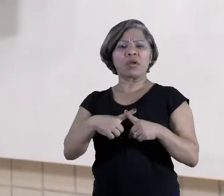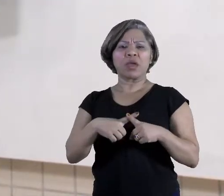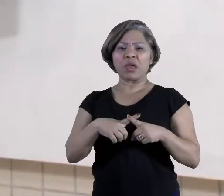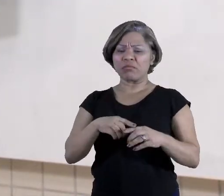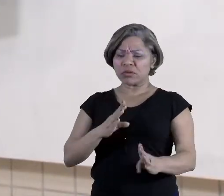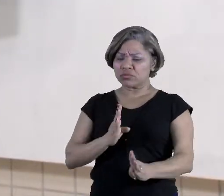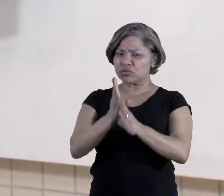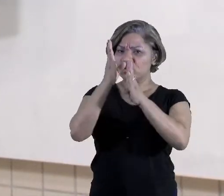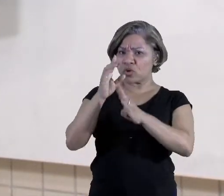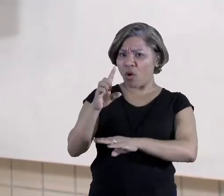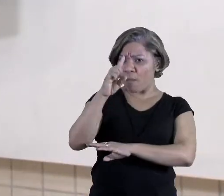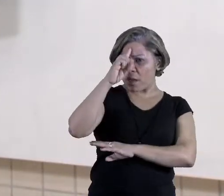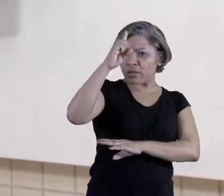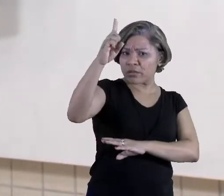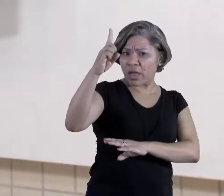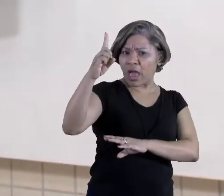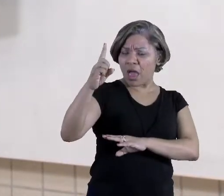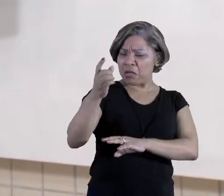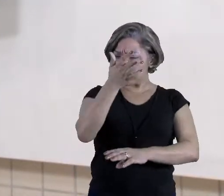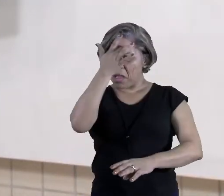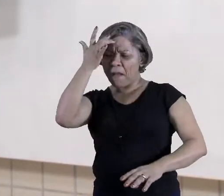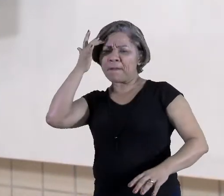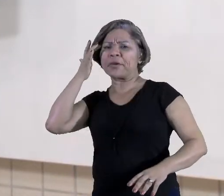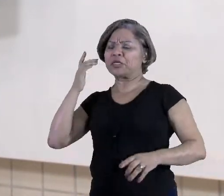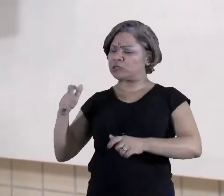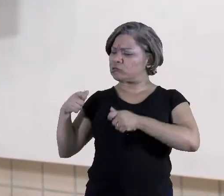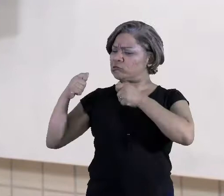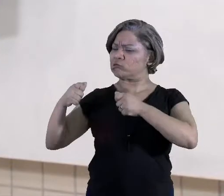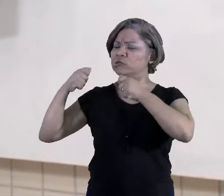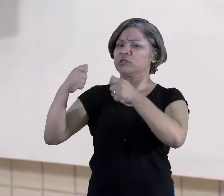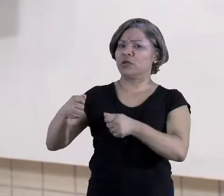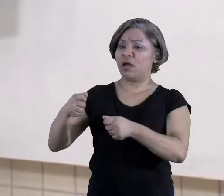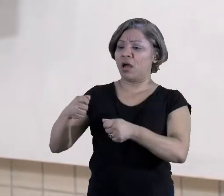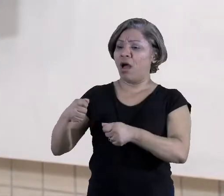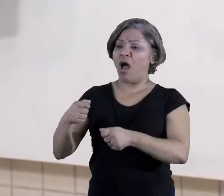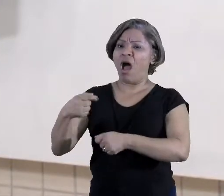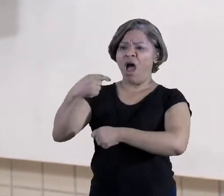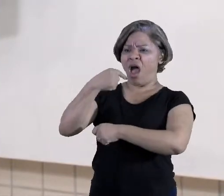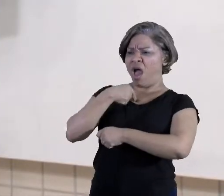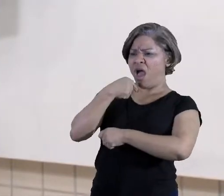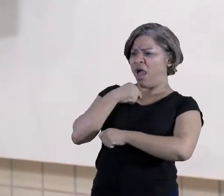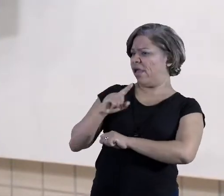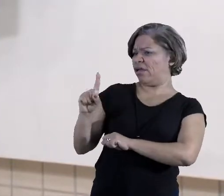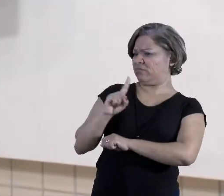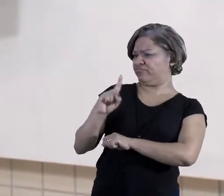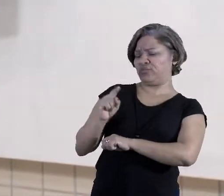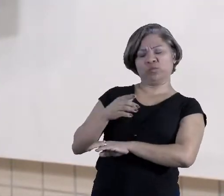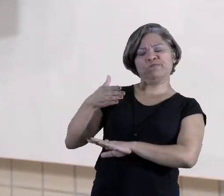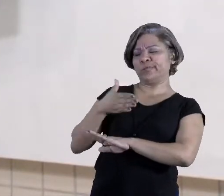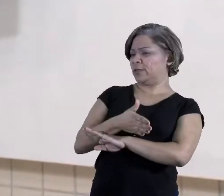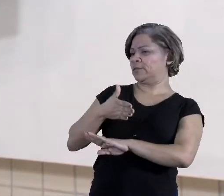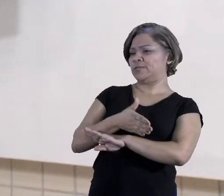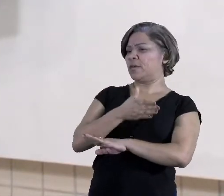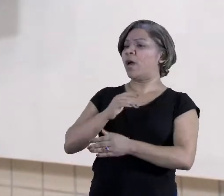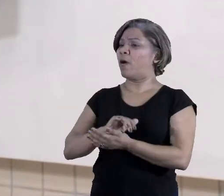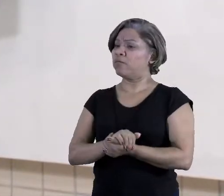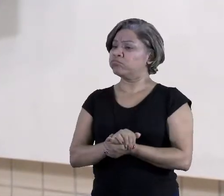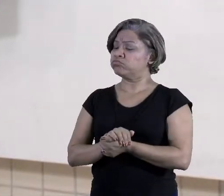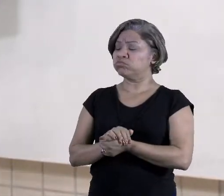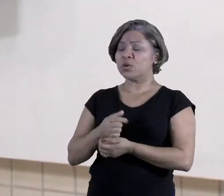revoltosos paulistas, ele nega, certo, a participação. Ele não está disposto a participar daquela